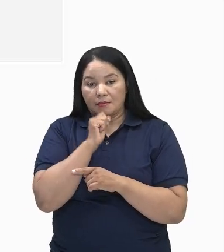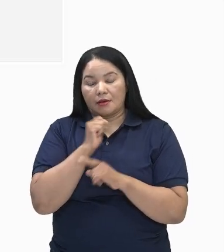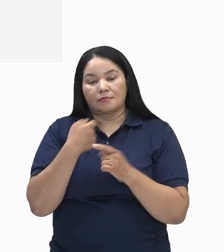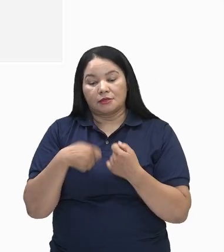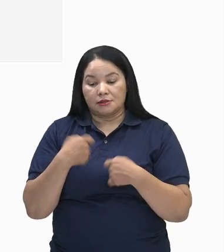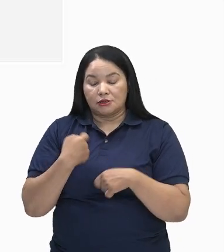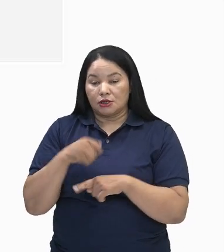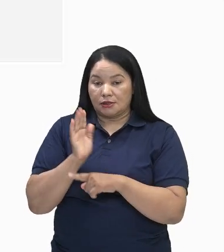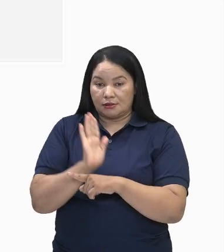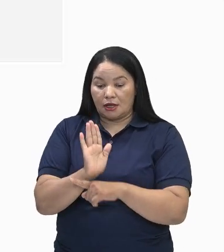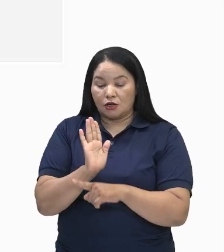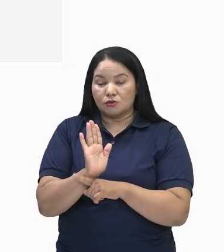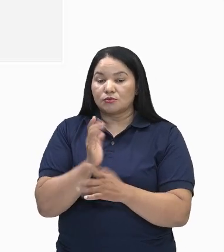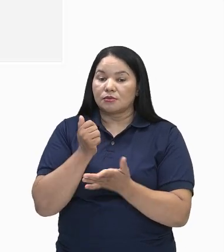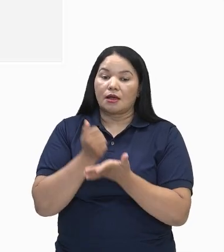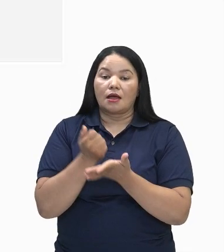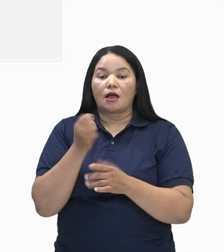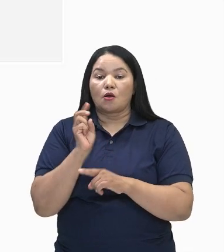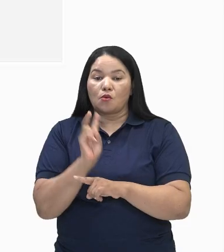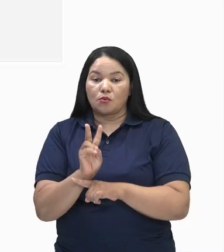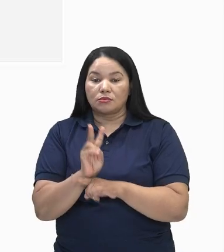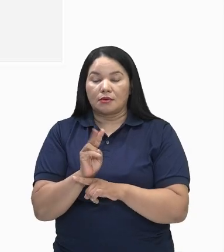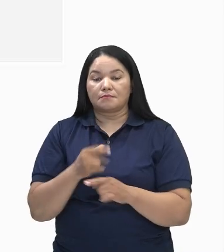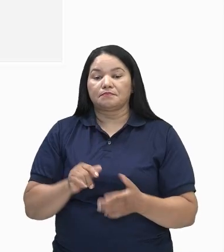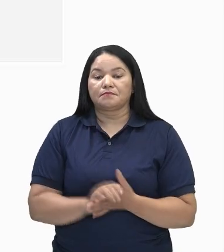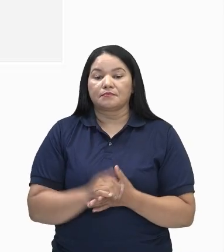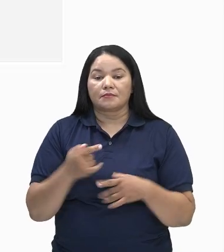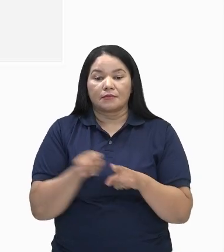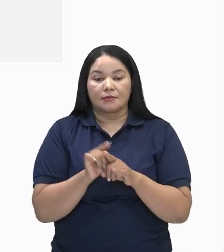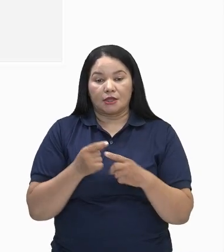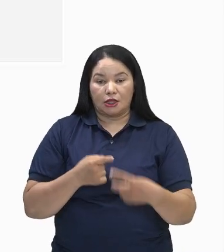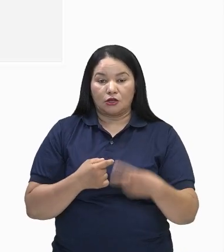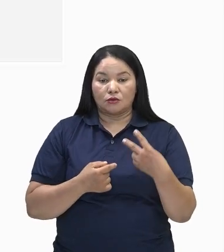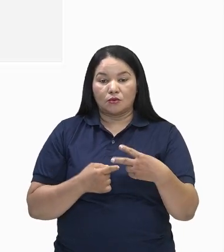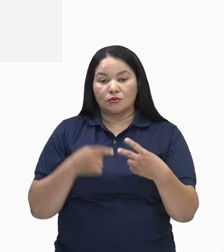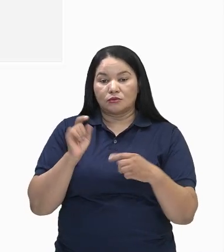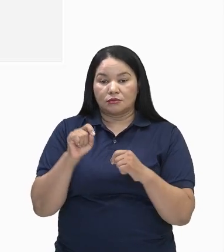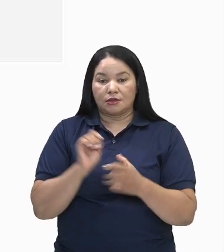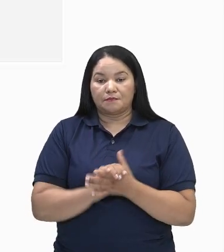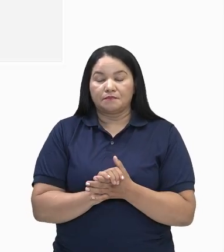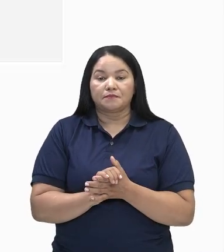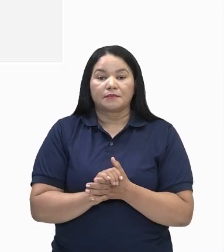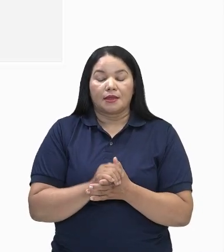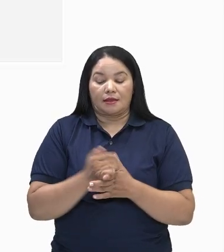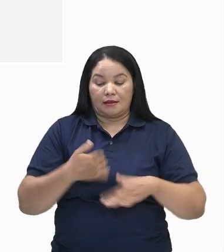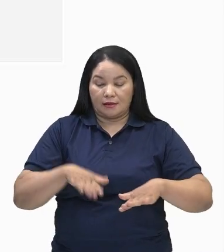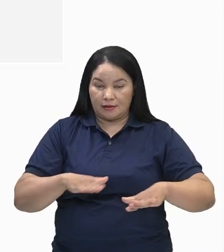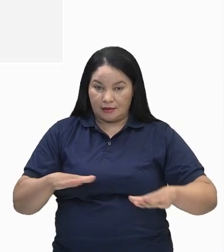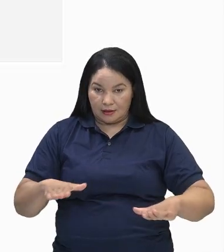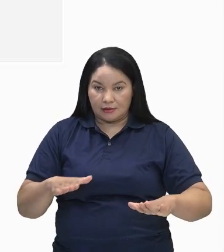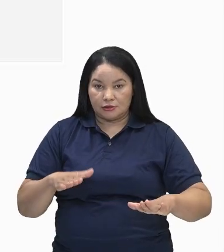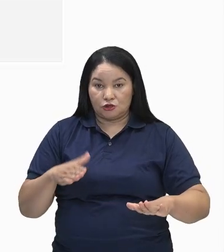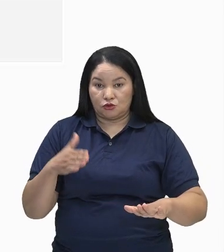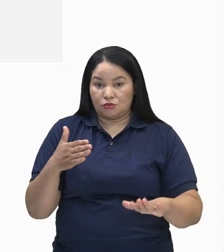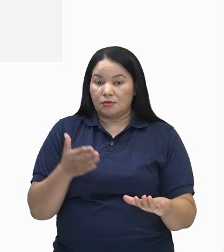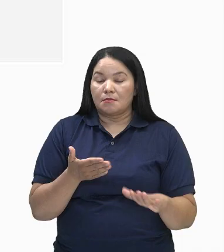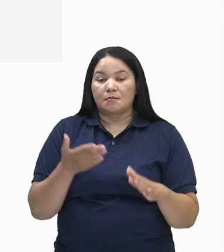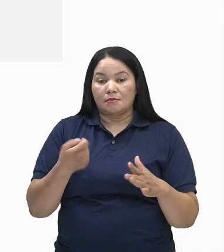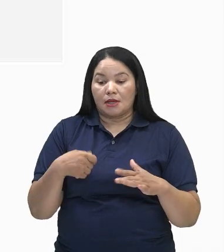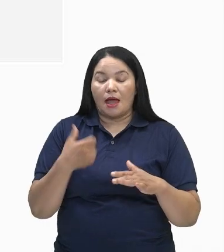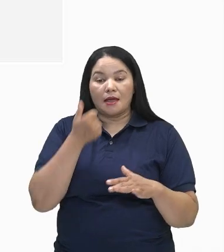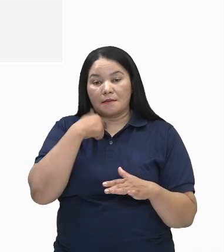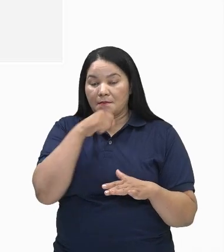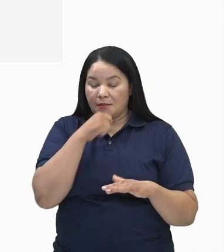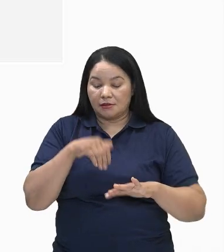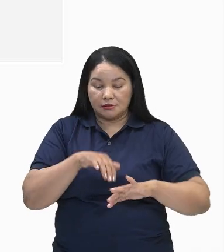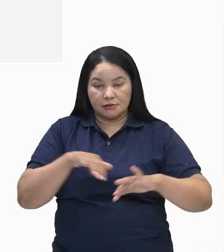é o correto. 2, não se deverá separar a criança de tenra idade de sua mãe,